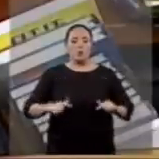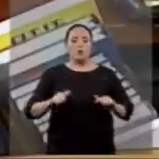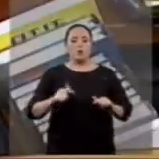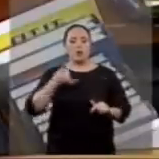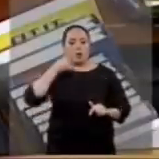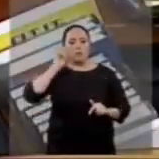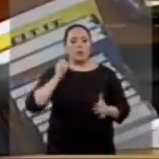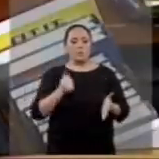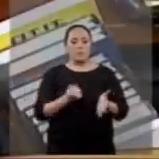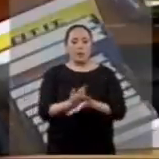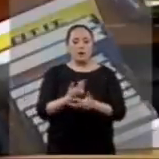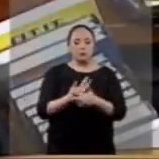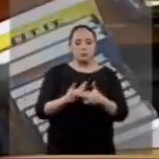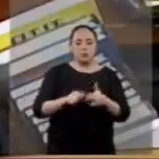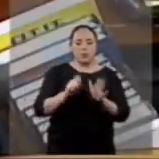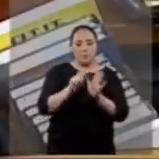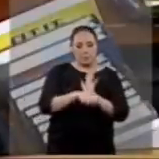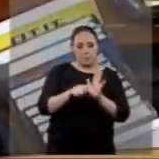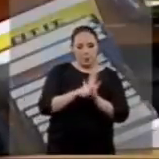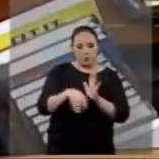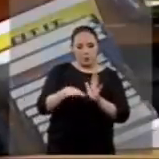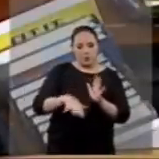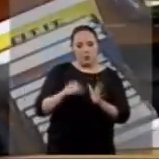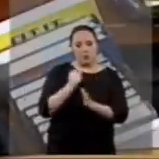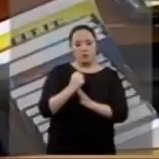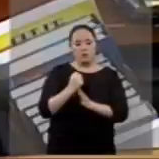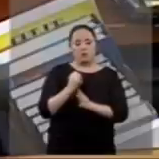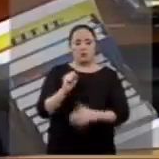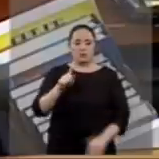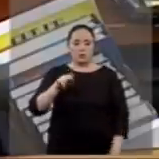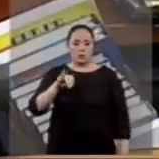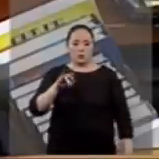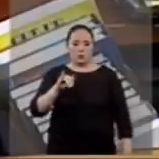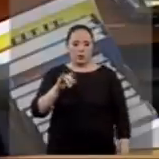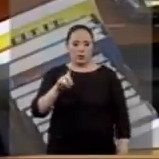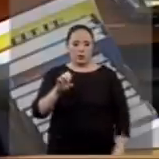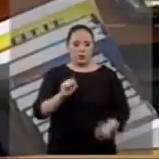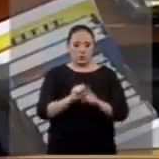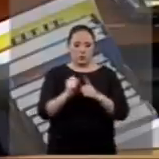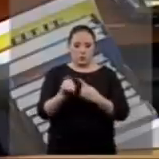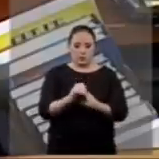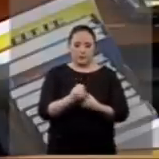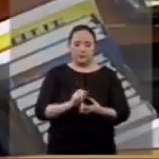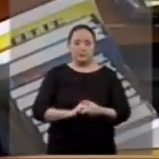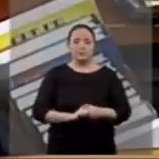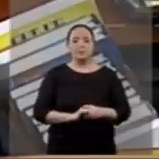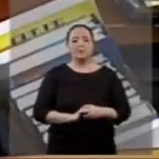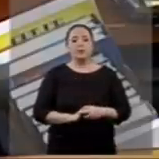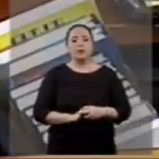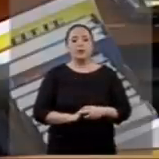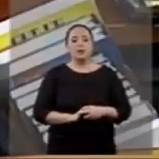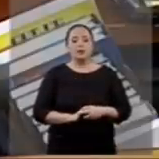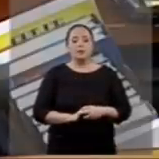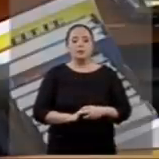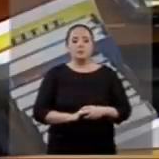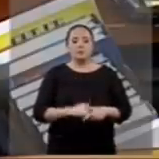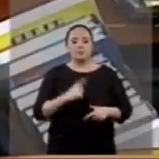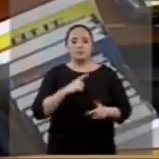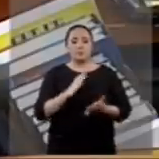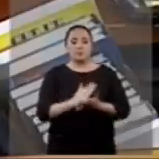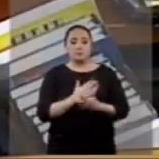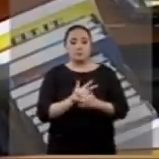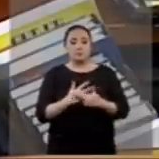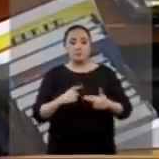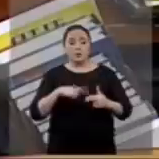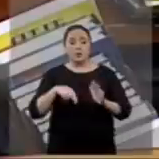de seguridade social. Entendeu extrapolar a lei ordinária as balizas estabelecidas